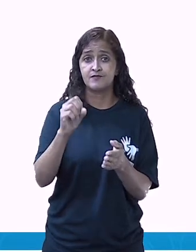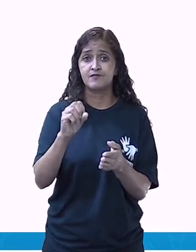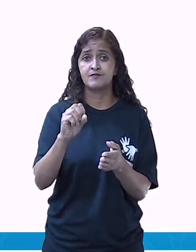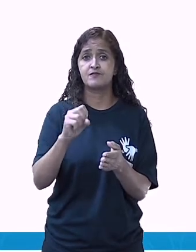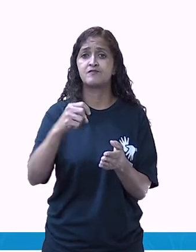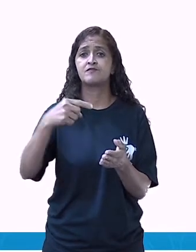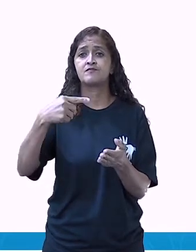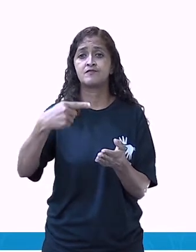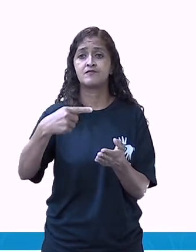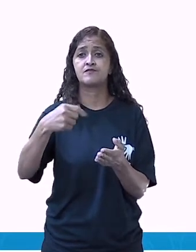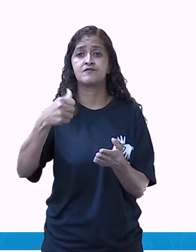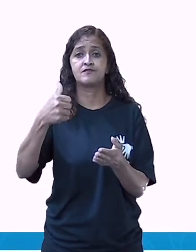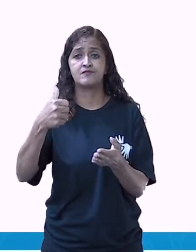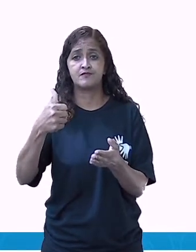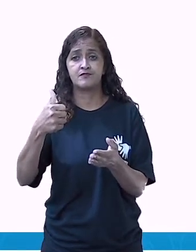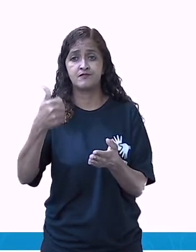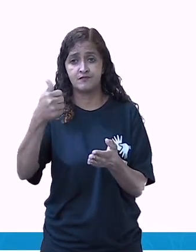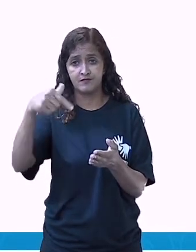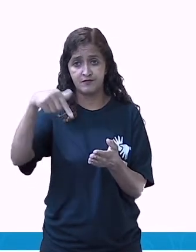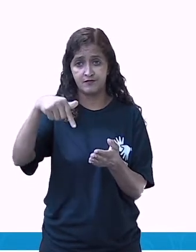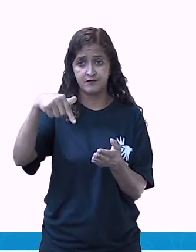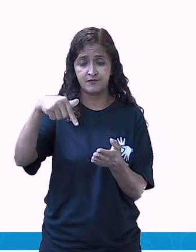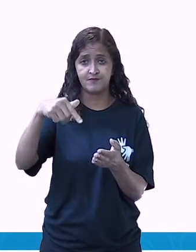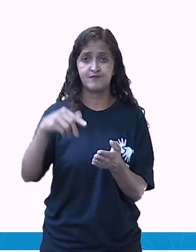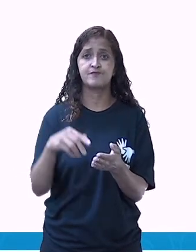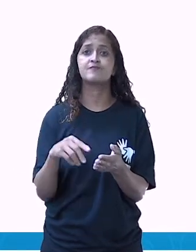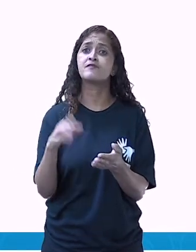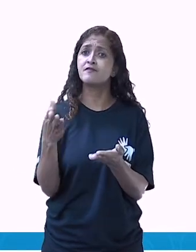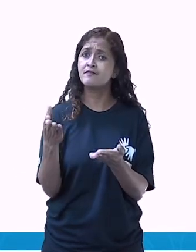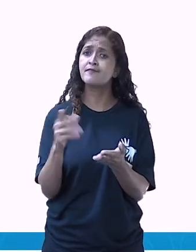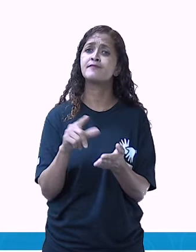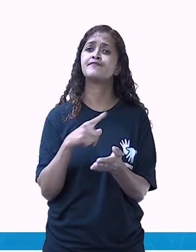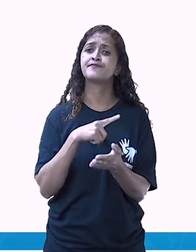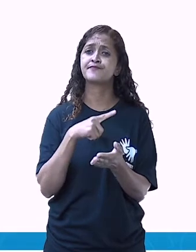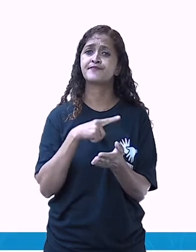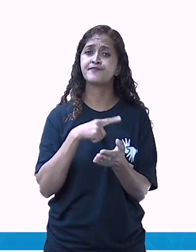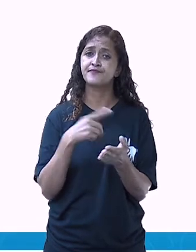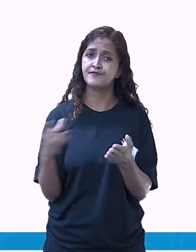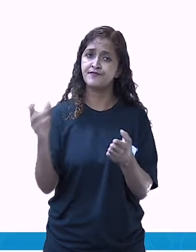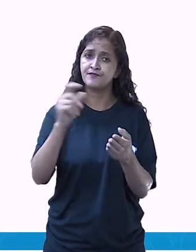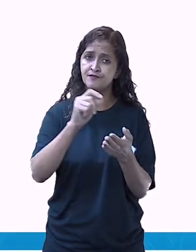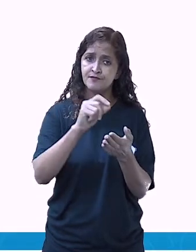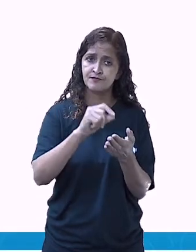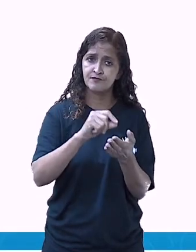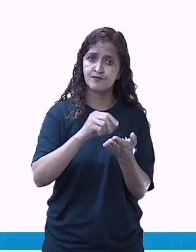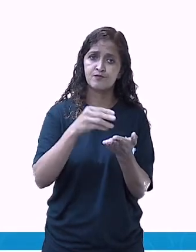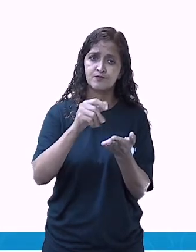menos 1, 17. Eu tenho 17? Sim, eu tenho 17.